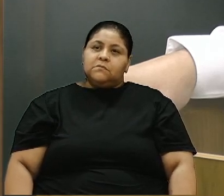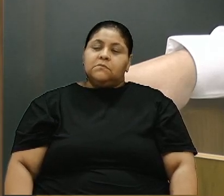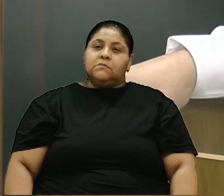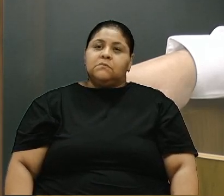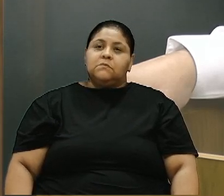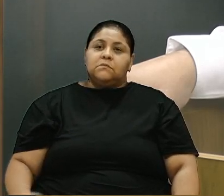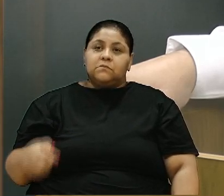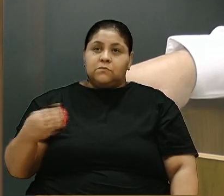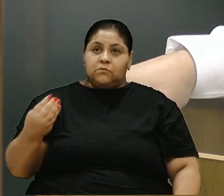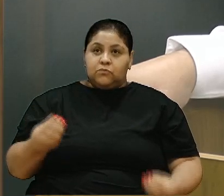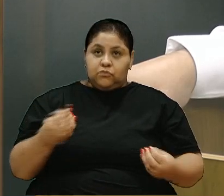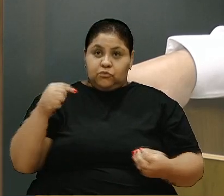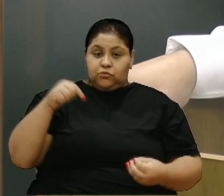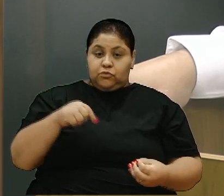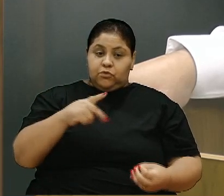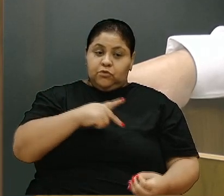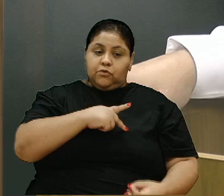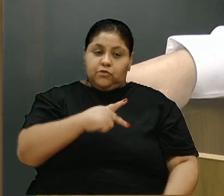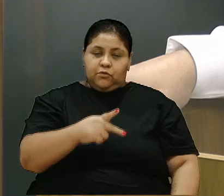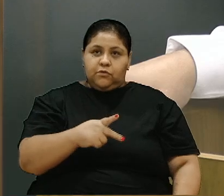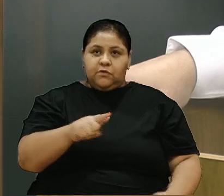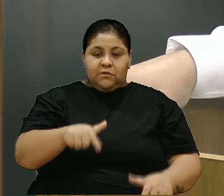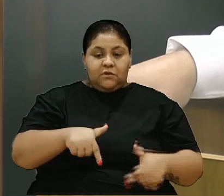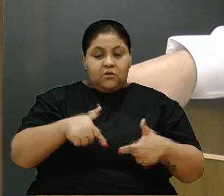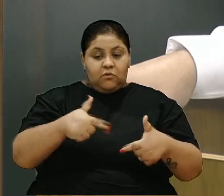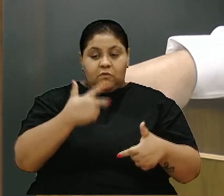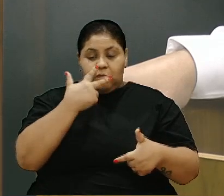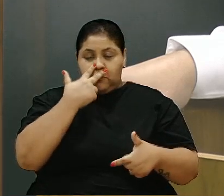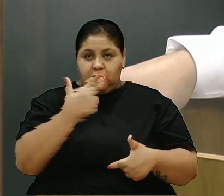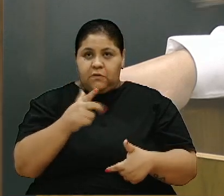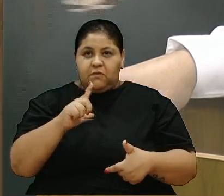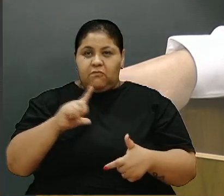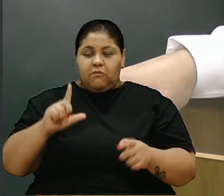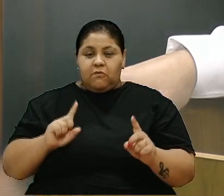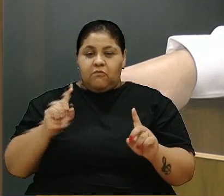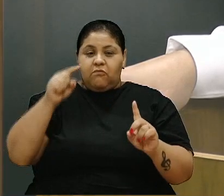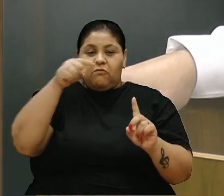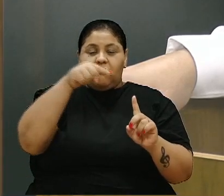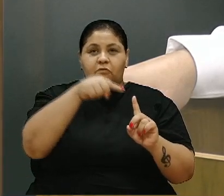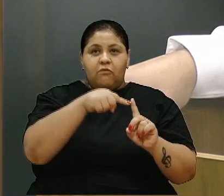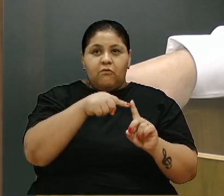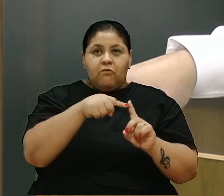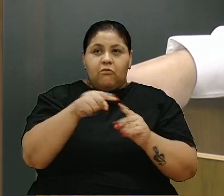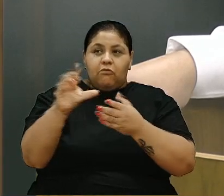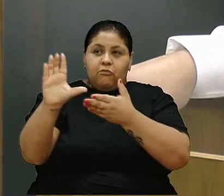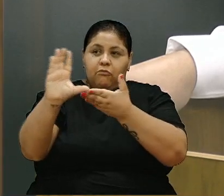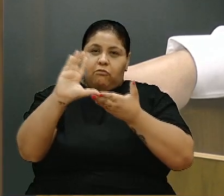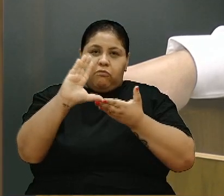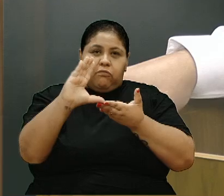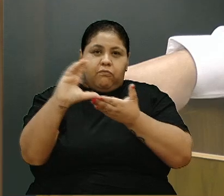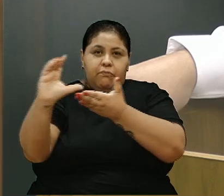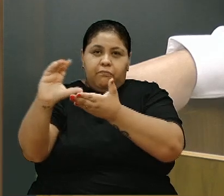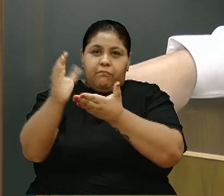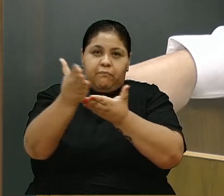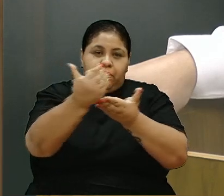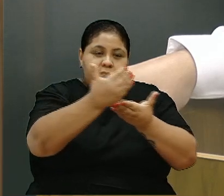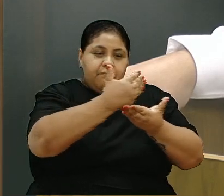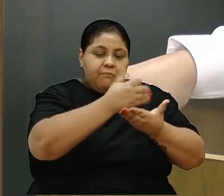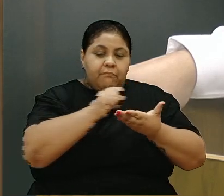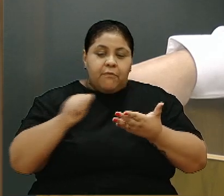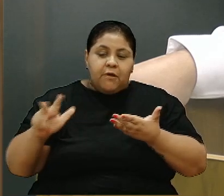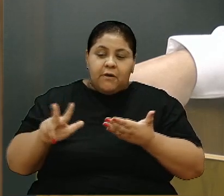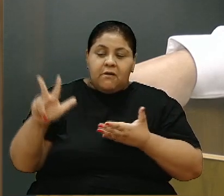estivermos na presidência, ações como essa, que visem a busca de recursos, a valorização da